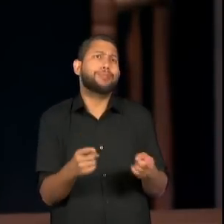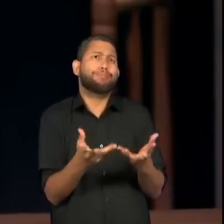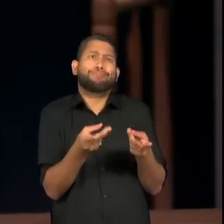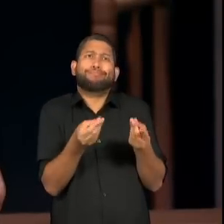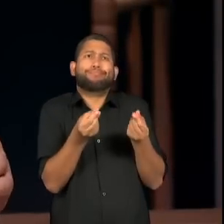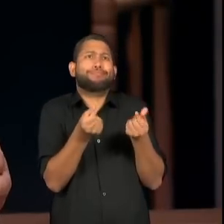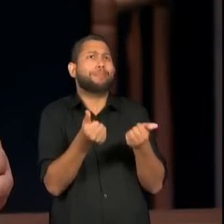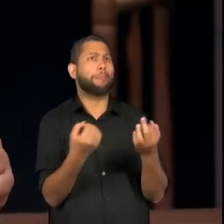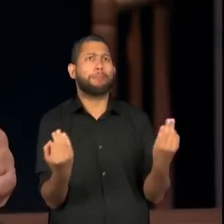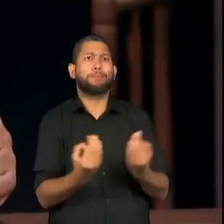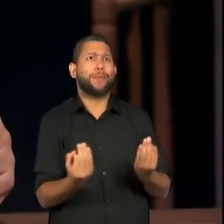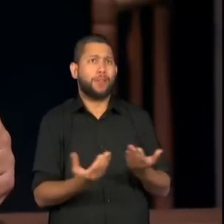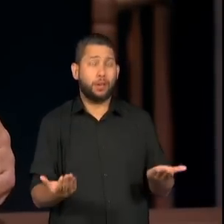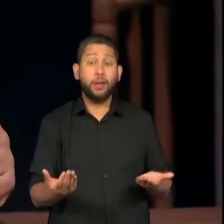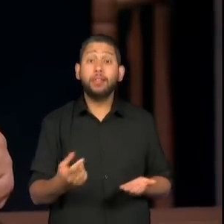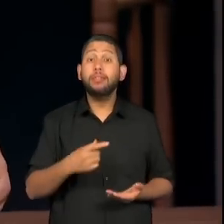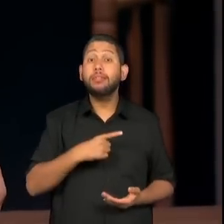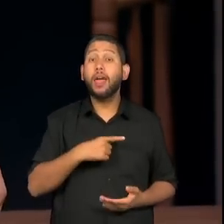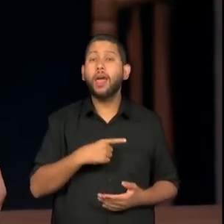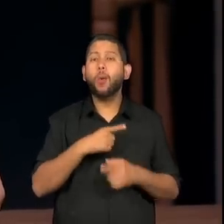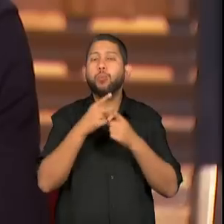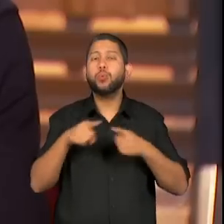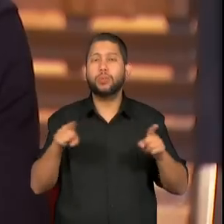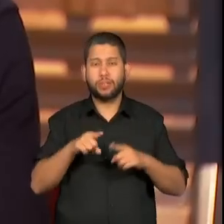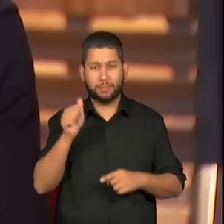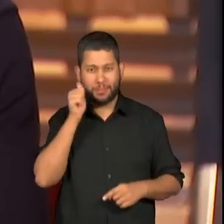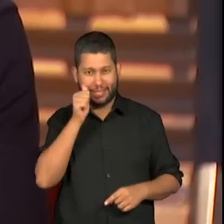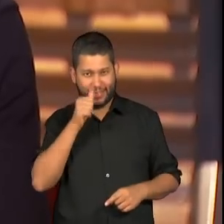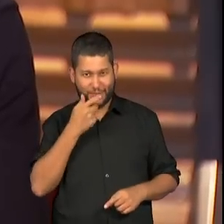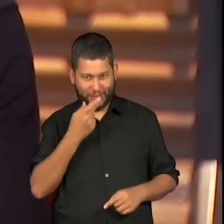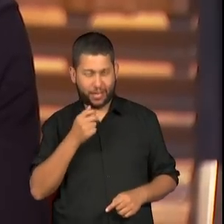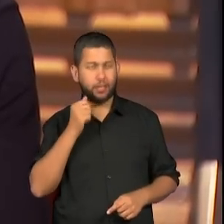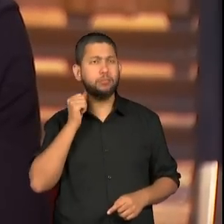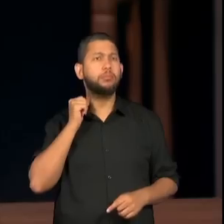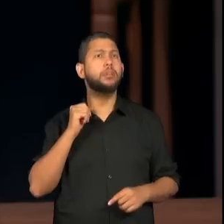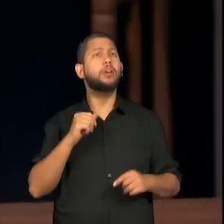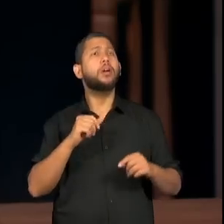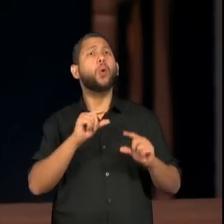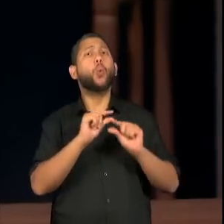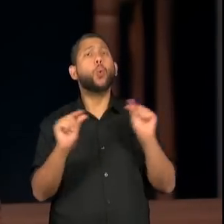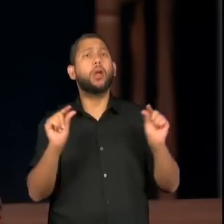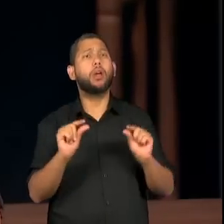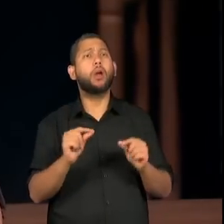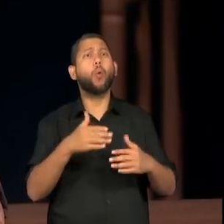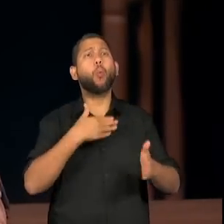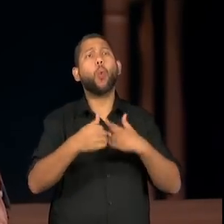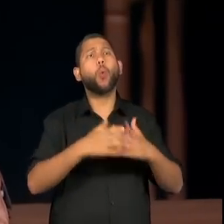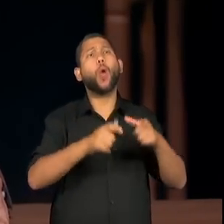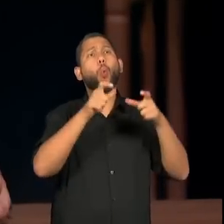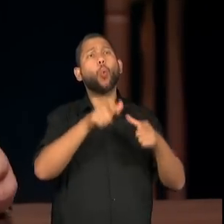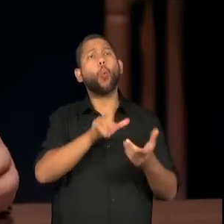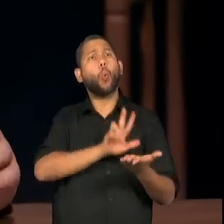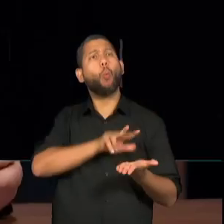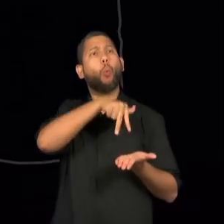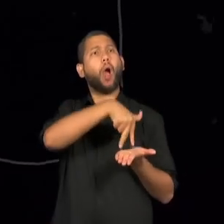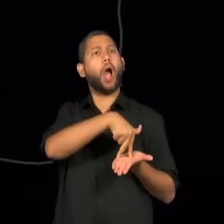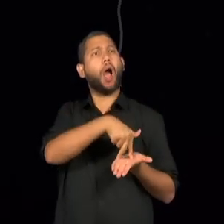faixa que ela fala o seguinte: nem todo que tem lugar de fala tem o que